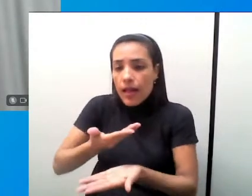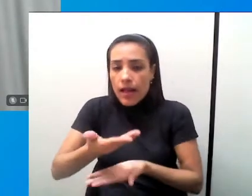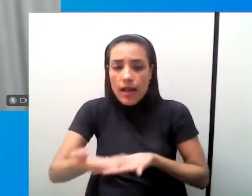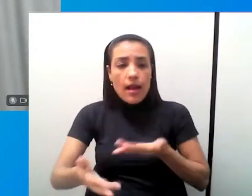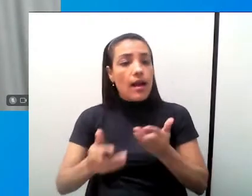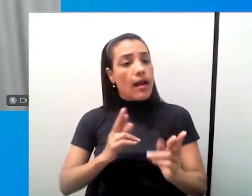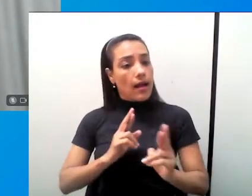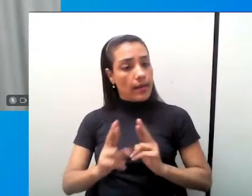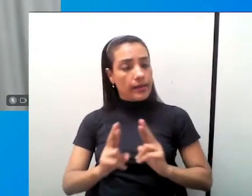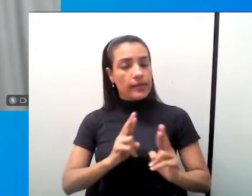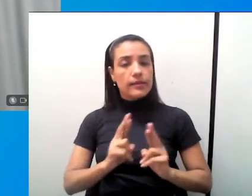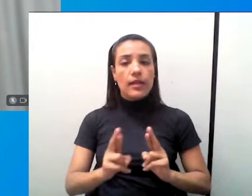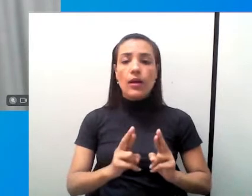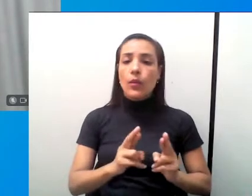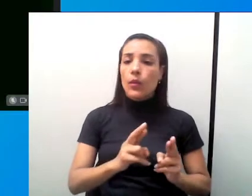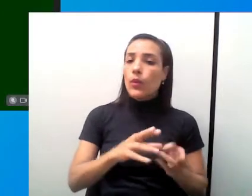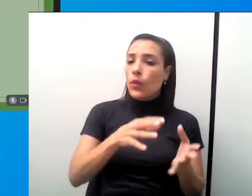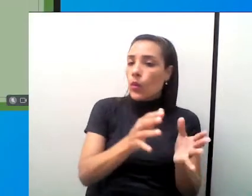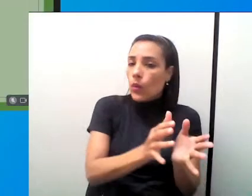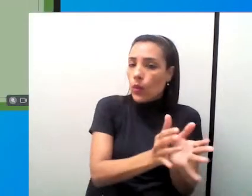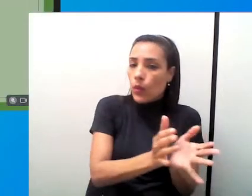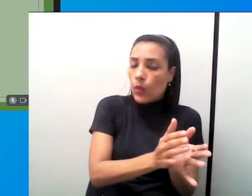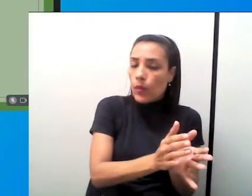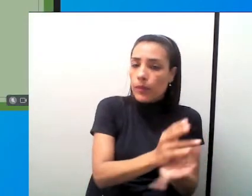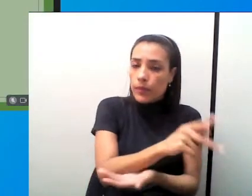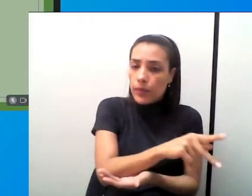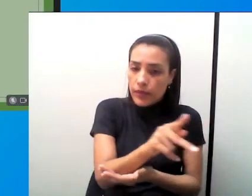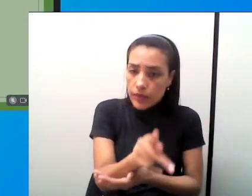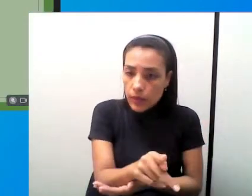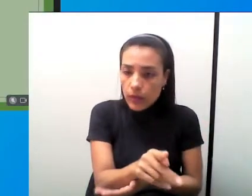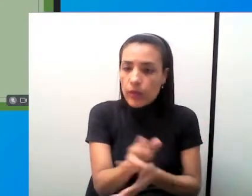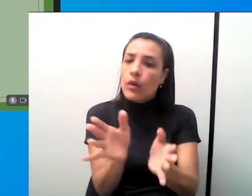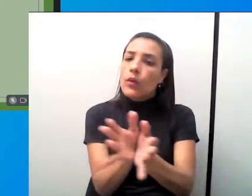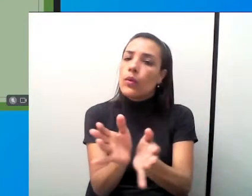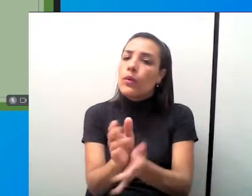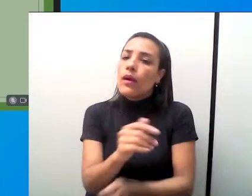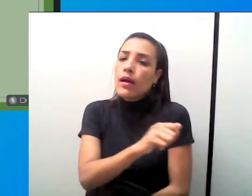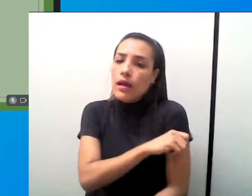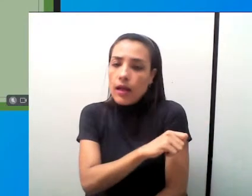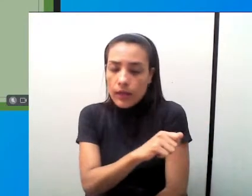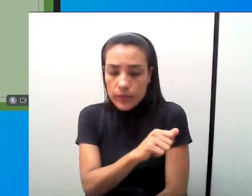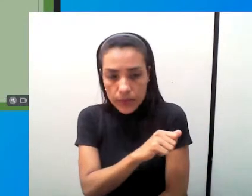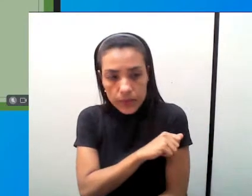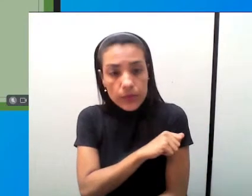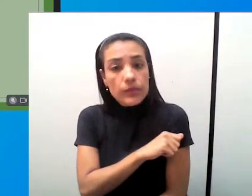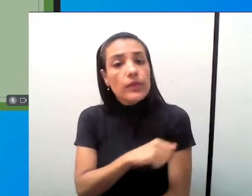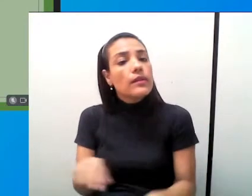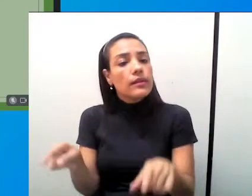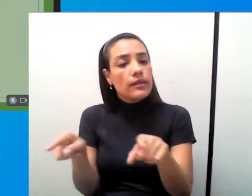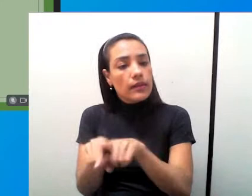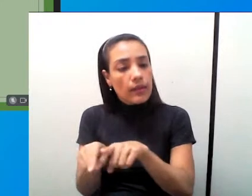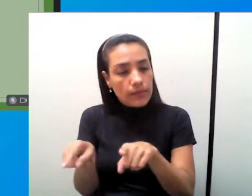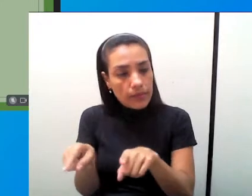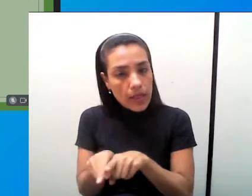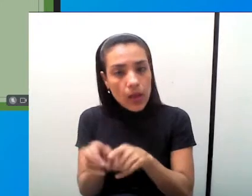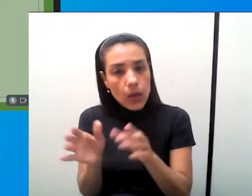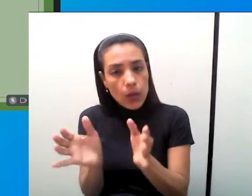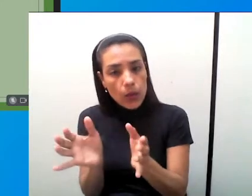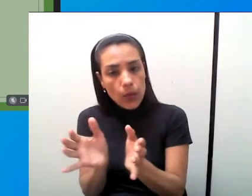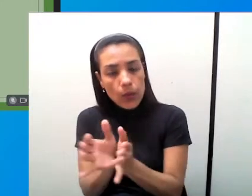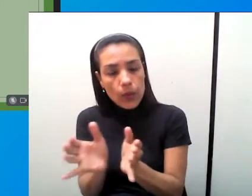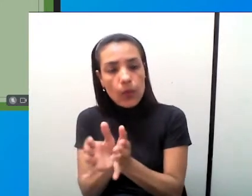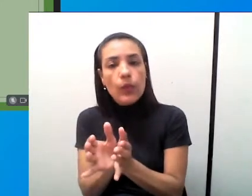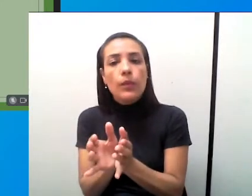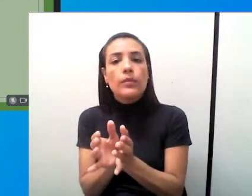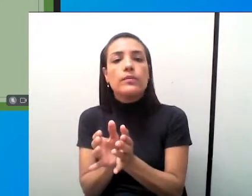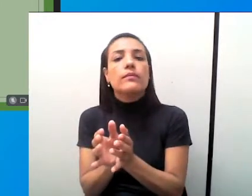o corpo docente, os alunos, né, os discentes como protagonistas mesmo desse processo,